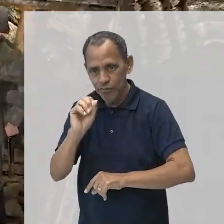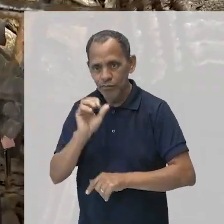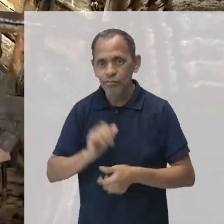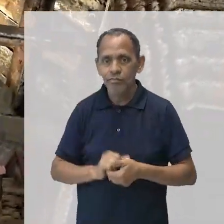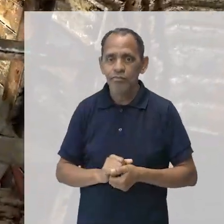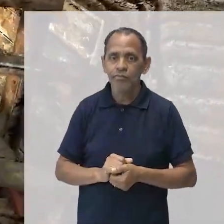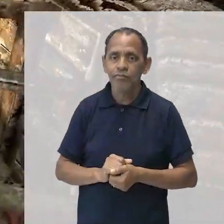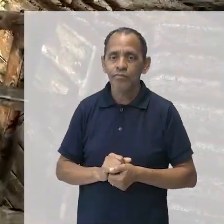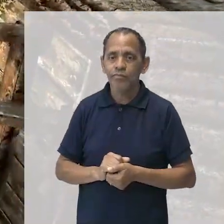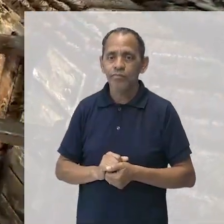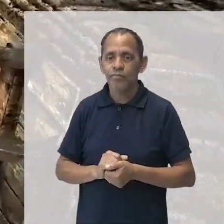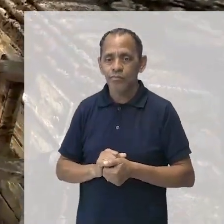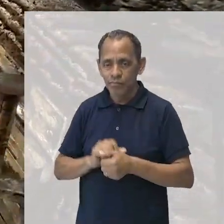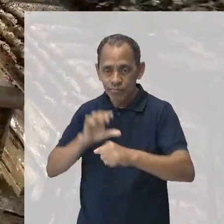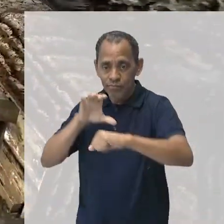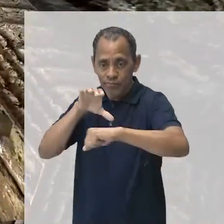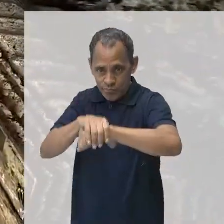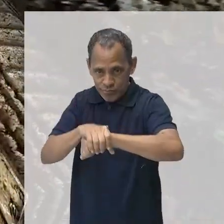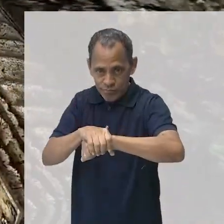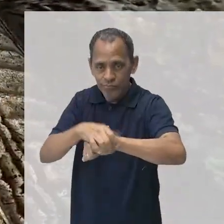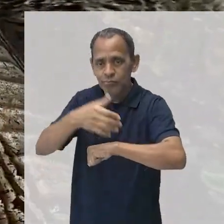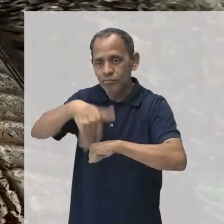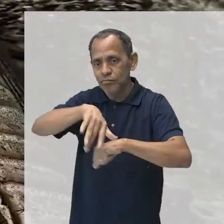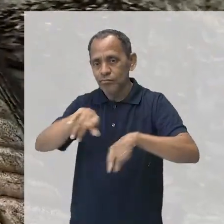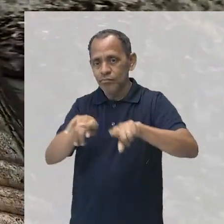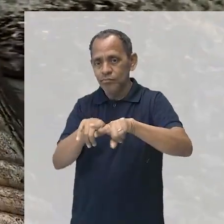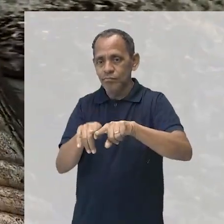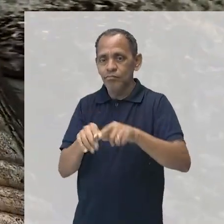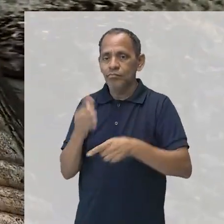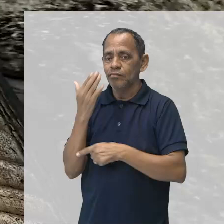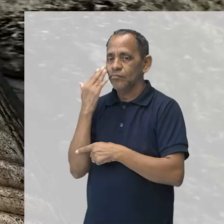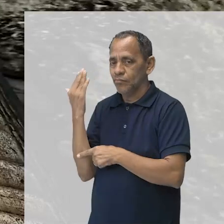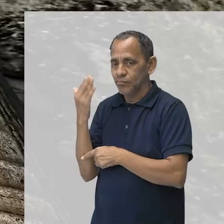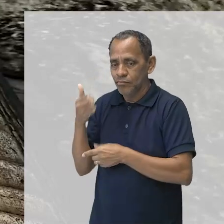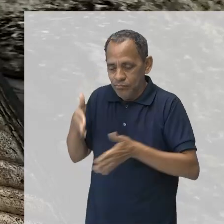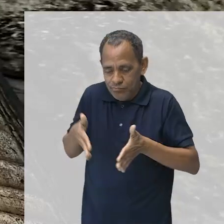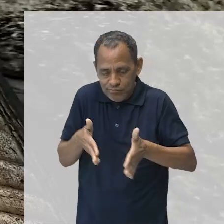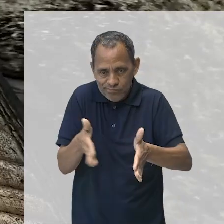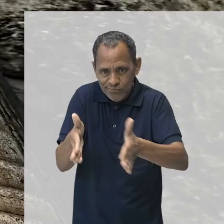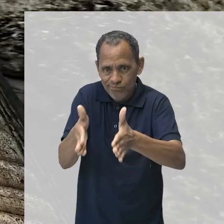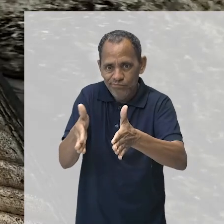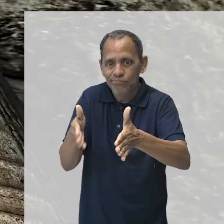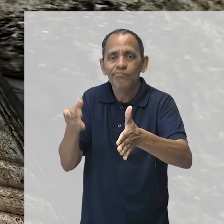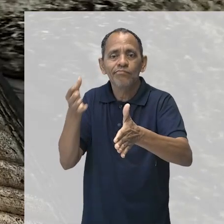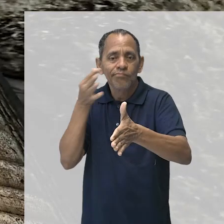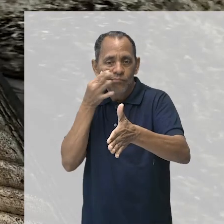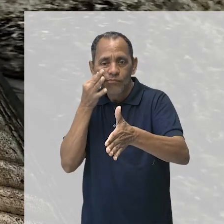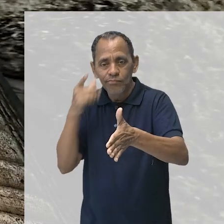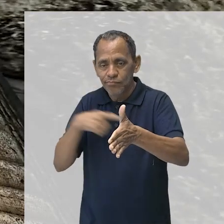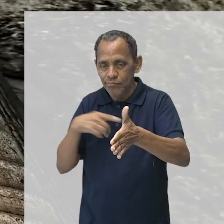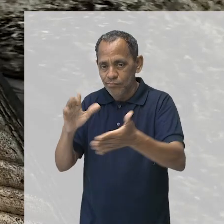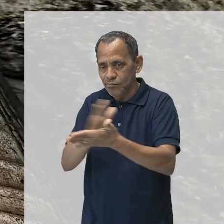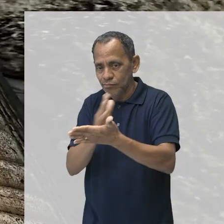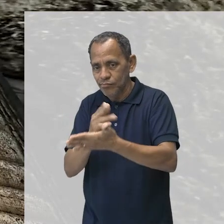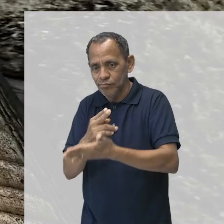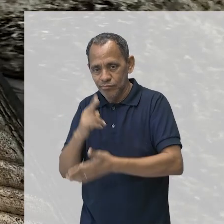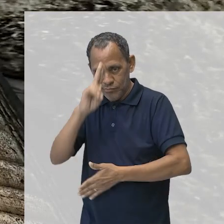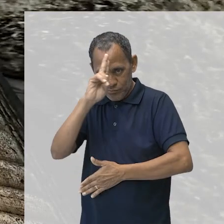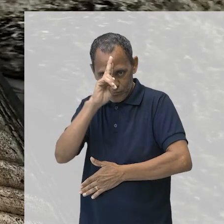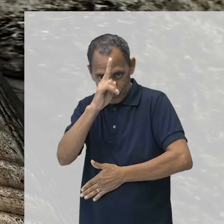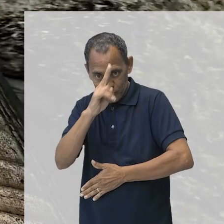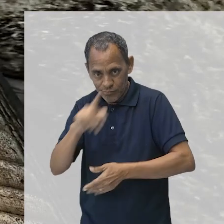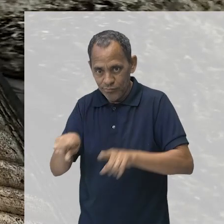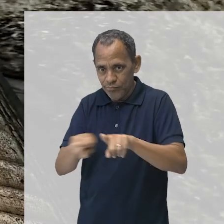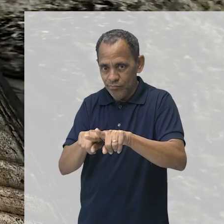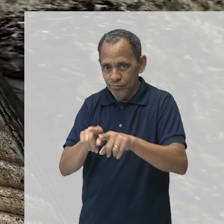justamente a posse daquele território. Vocês acompanhem agora que nós temos a presença de alguns soldados, né, que estão ali colocados